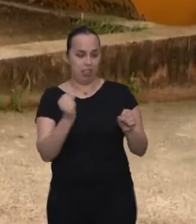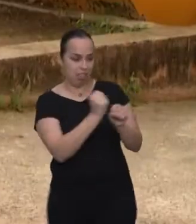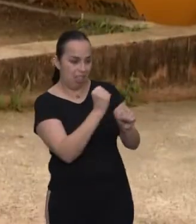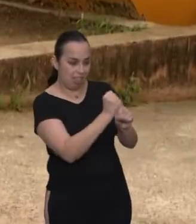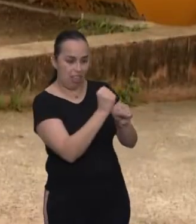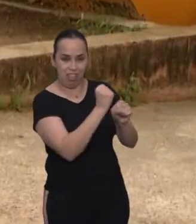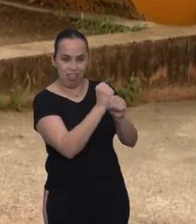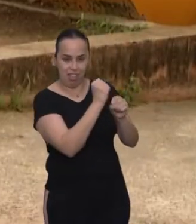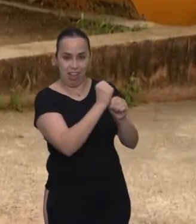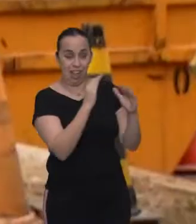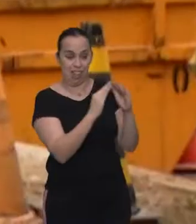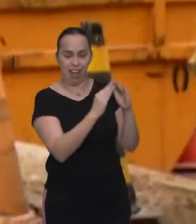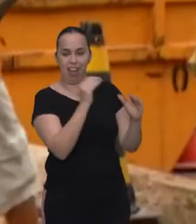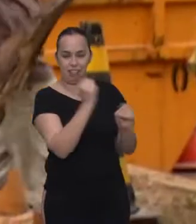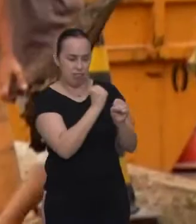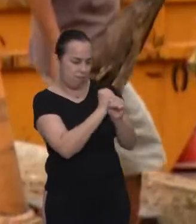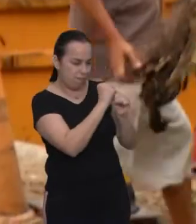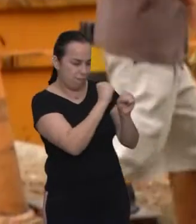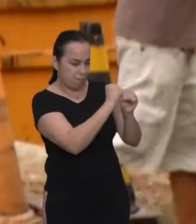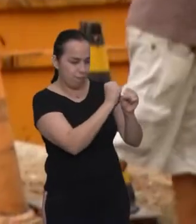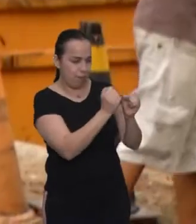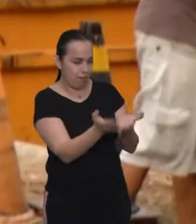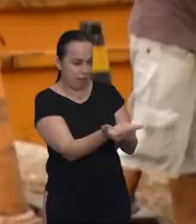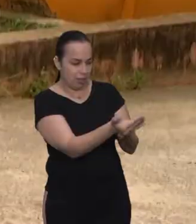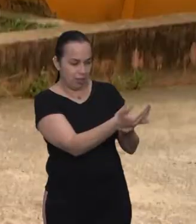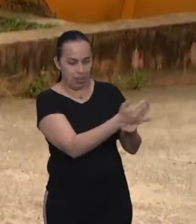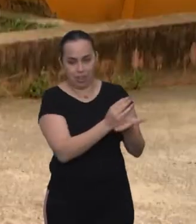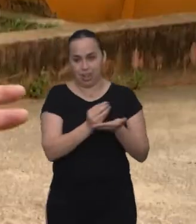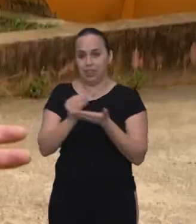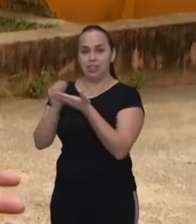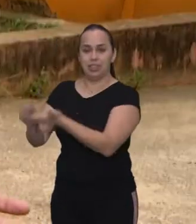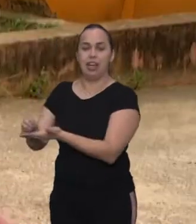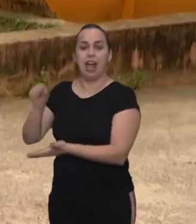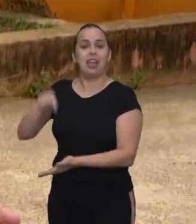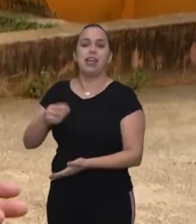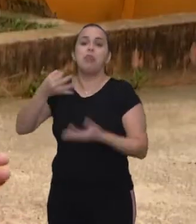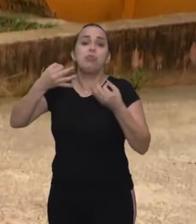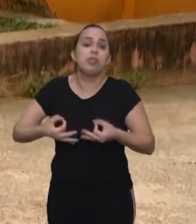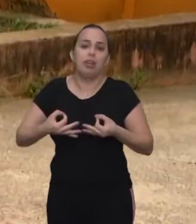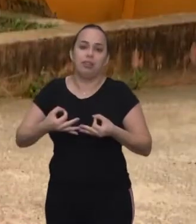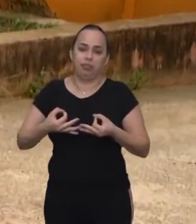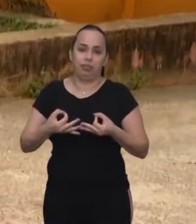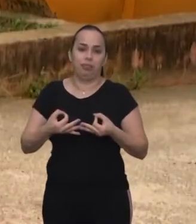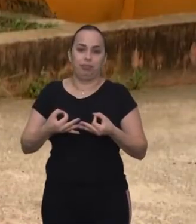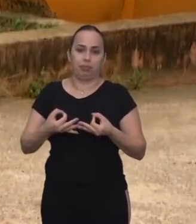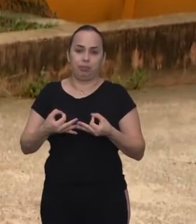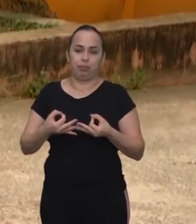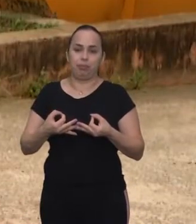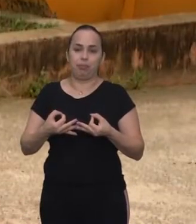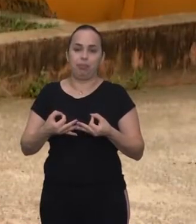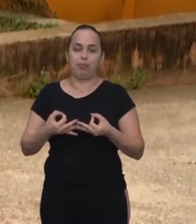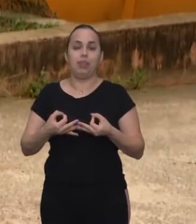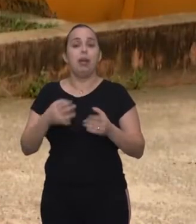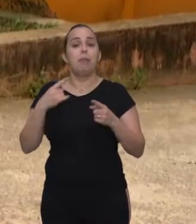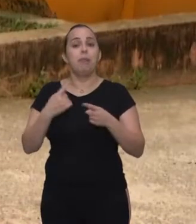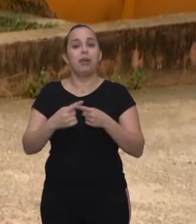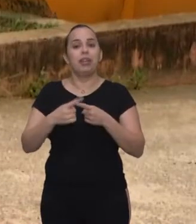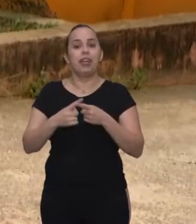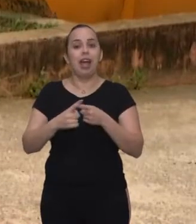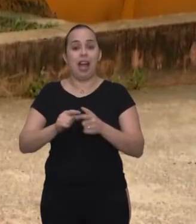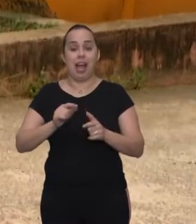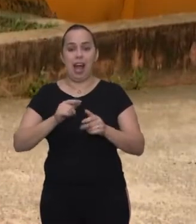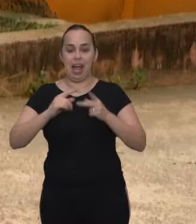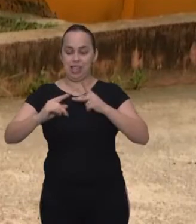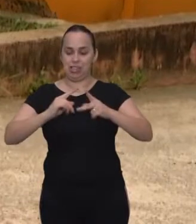ele veio trazer em tu a obra que está fazendo na casa onde mora o descarte ideal é no pé nos bebs né para que a